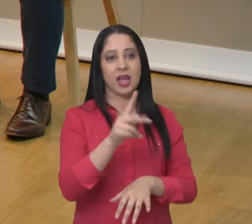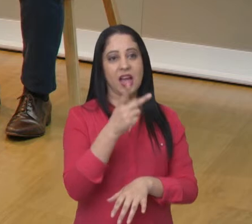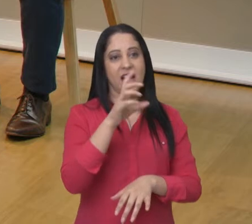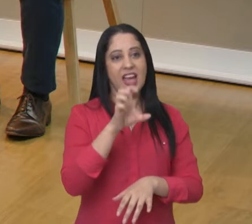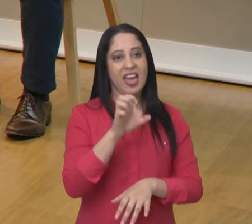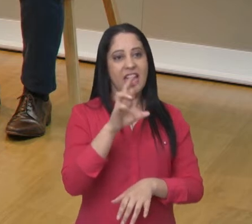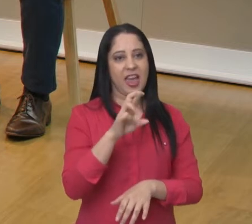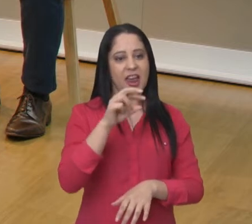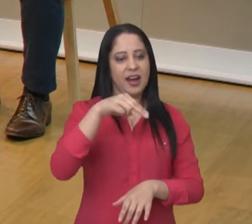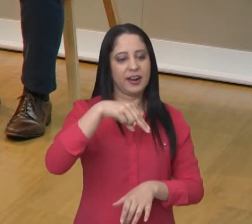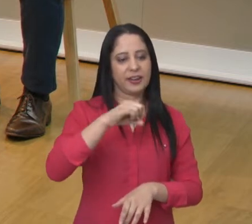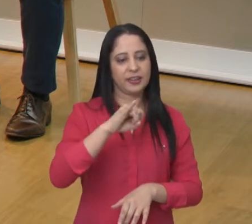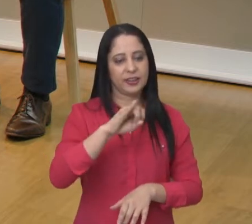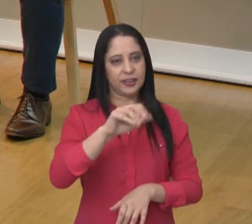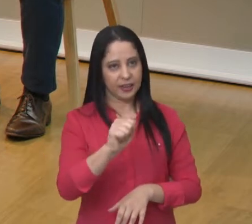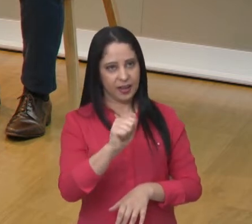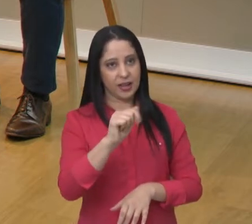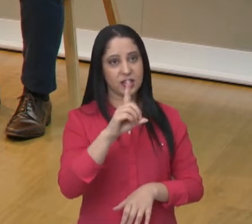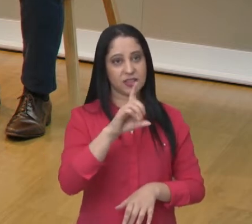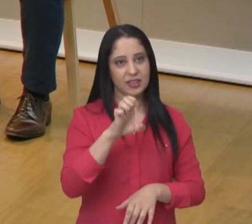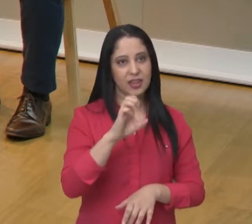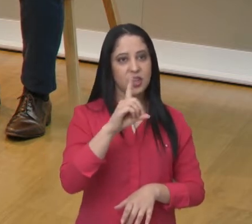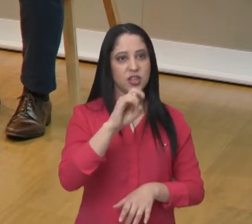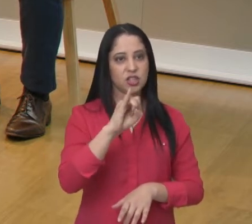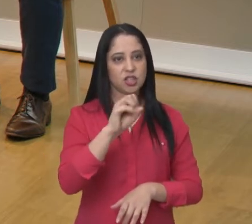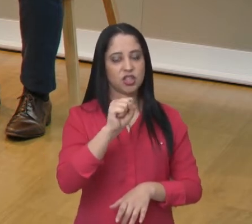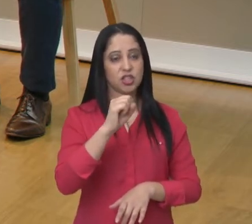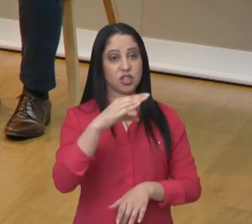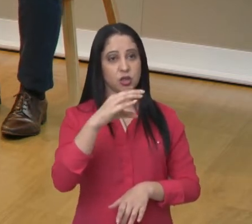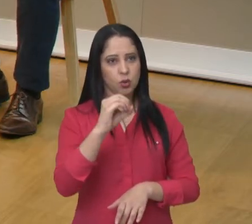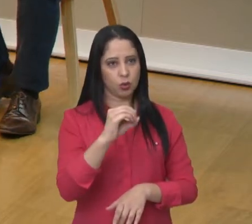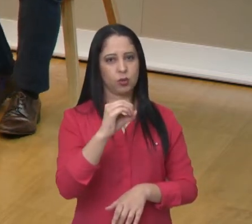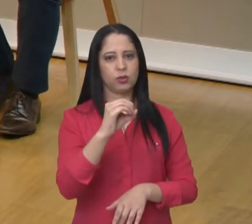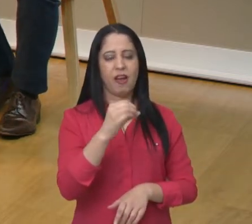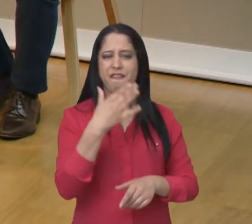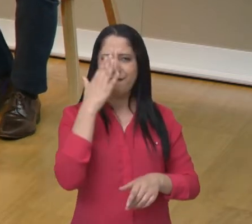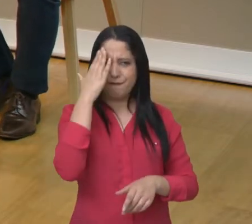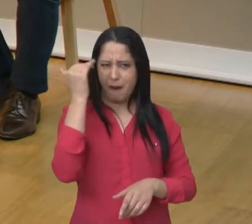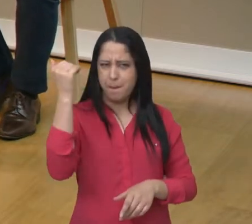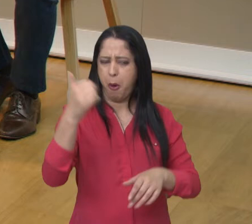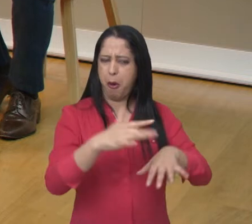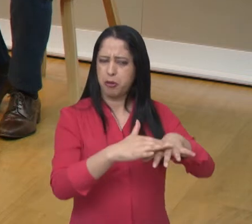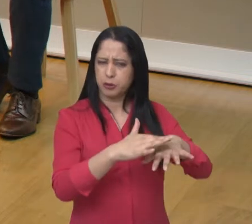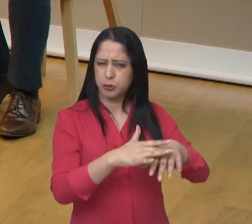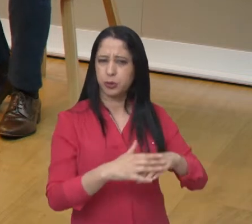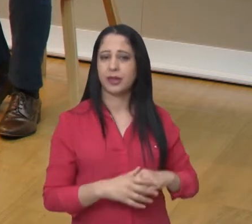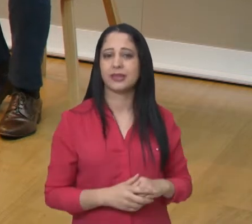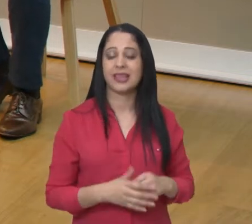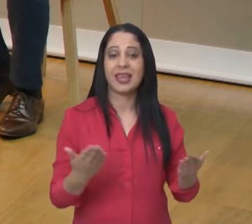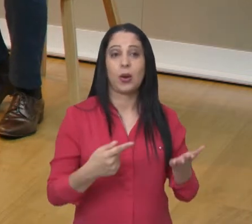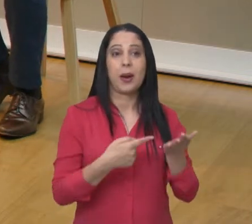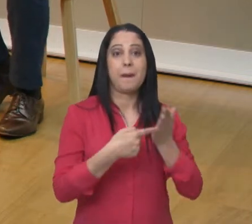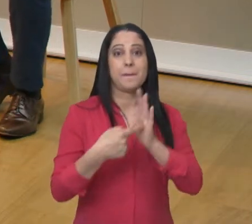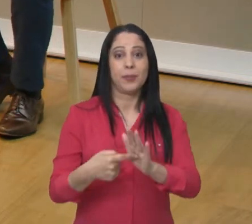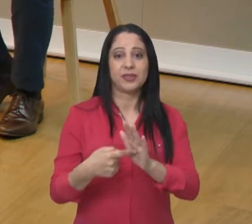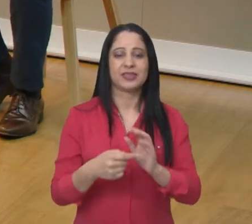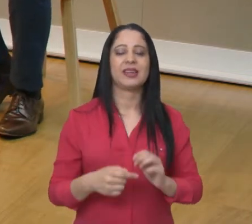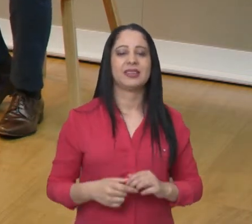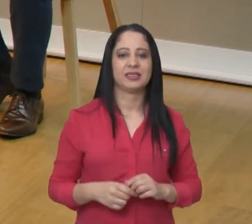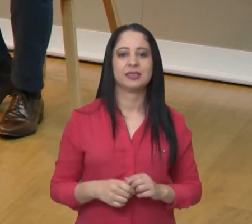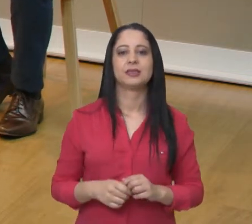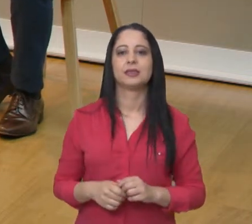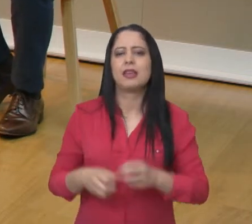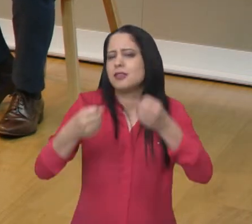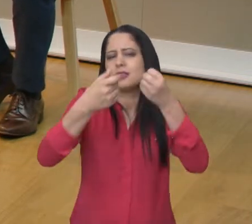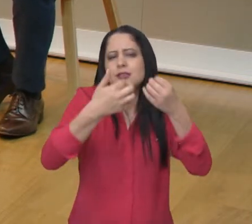mundo fala, né? Muito famosa também. E aí o doutor Felipe trouxe até aqui para ilustrar para a gente uma réplica, né,